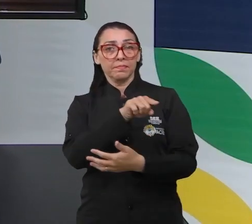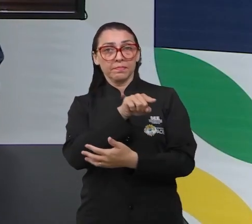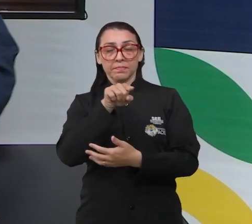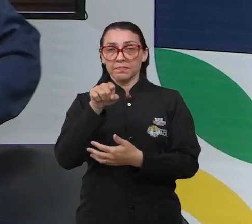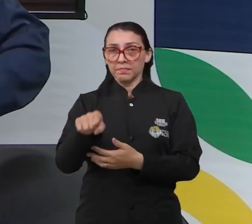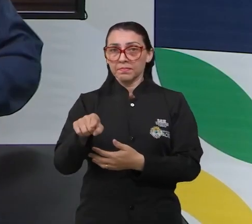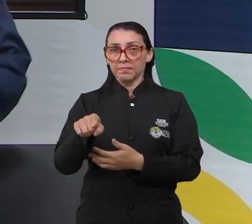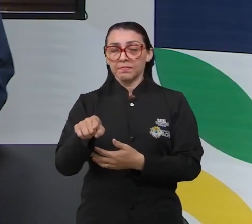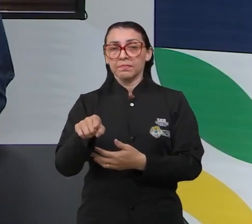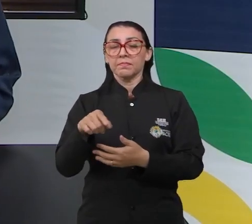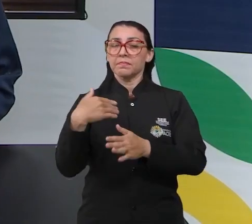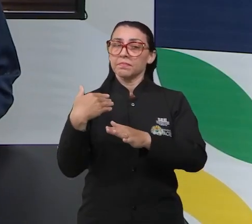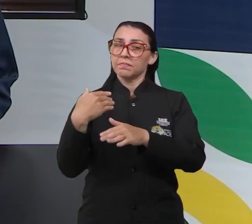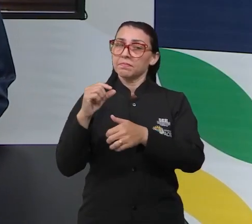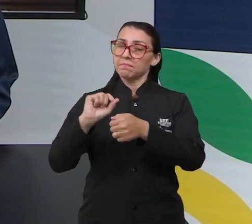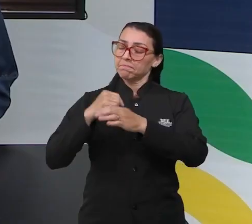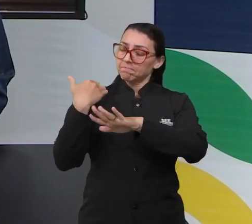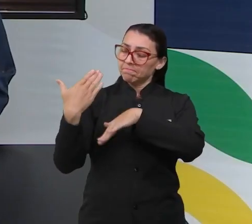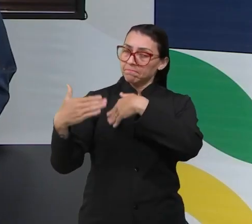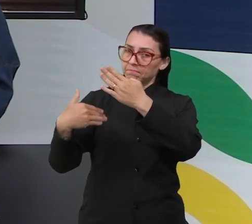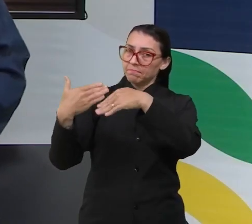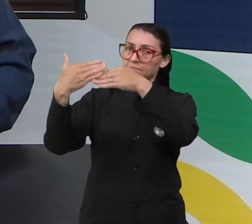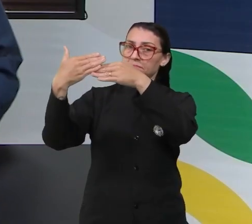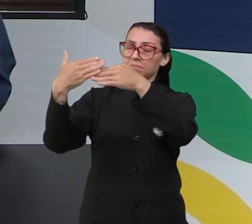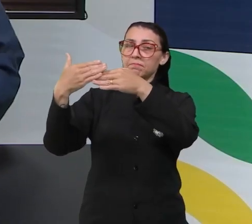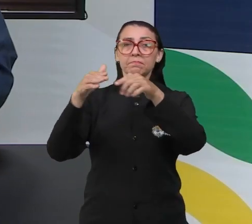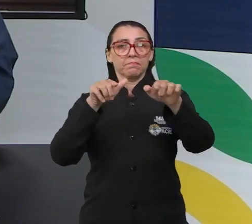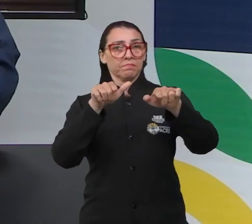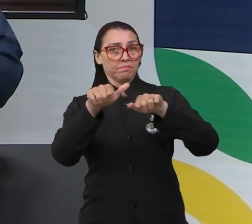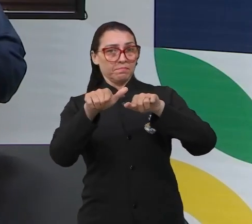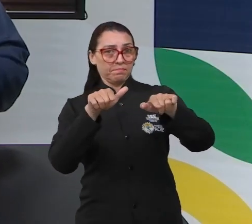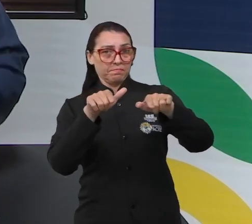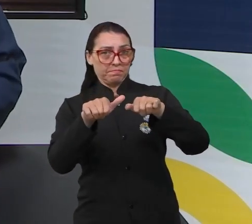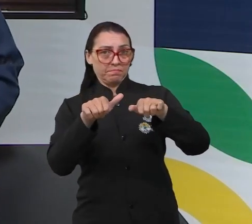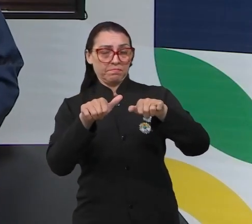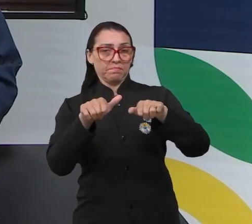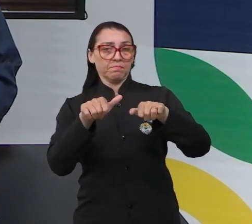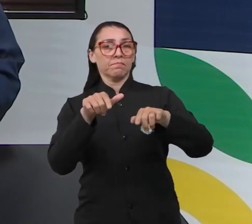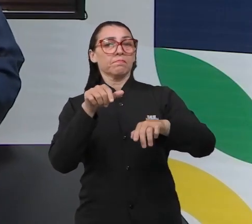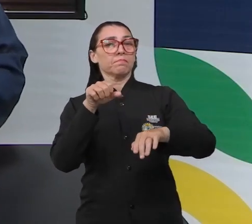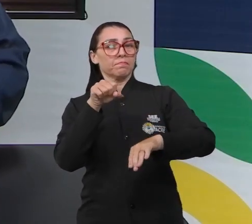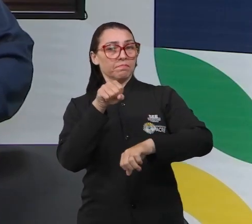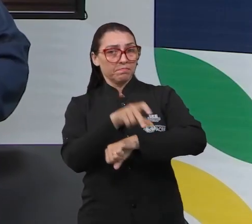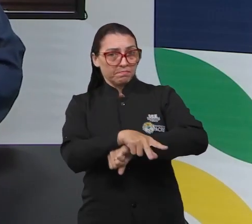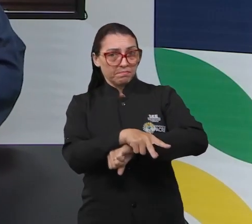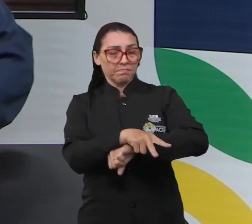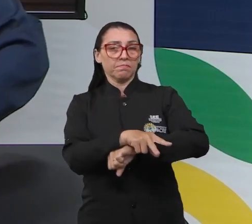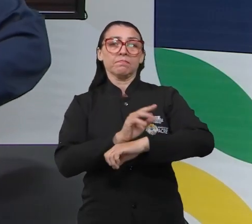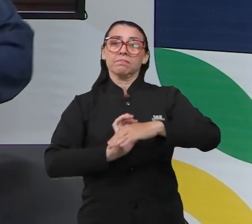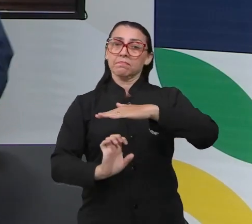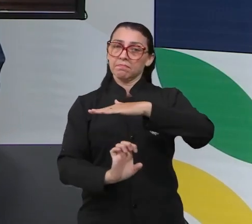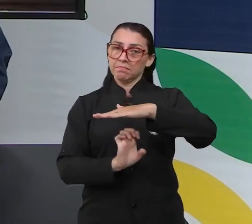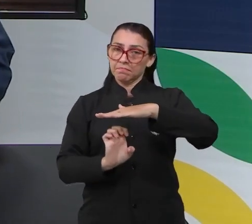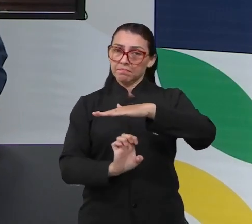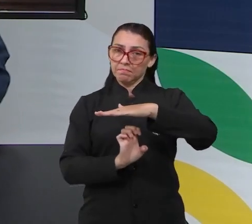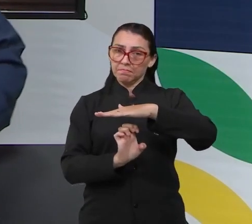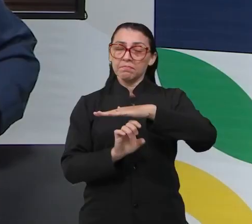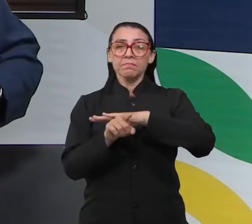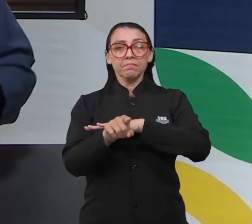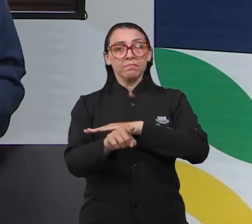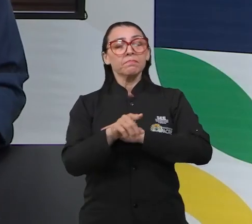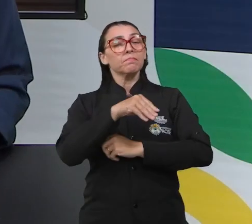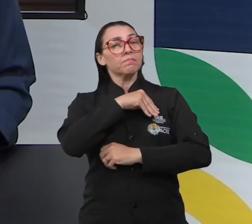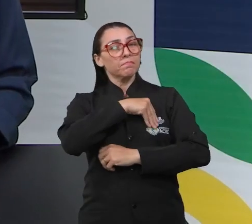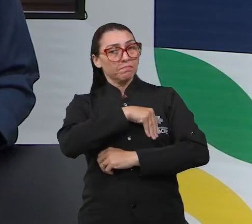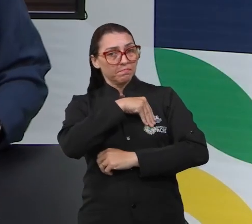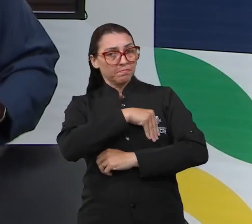você desenvolve um determinado trabalho, você é empregado em uma determinada empresa, você